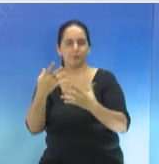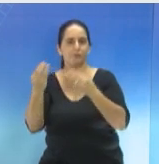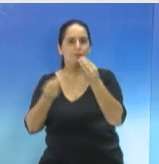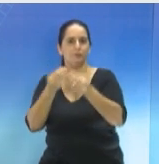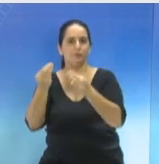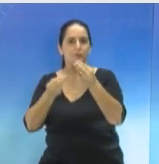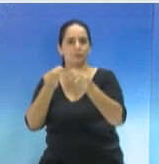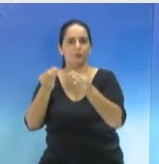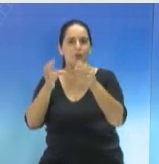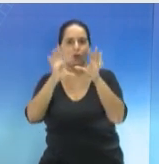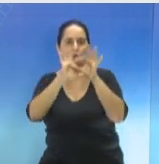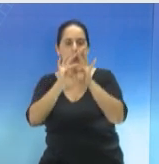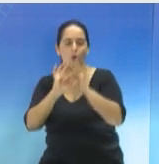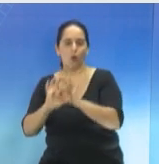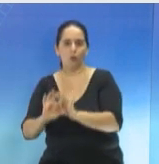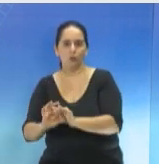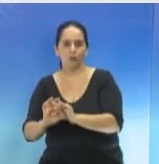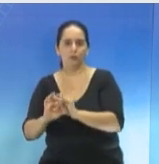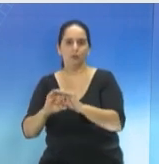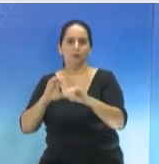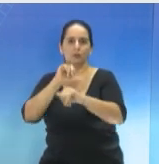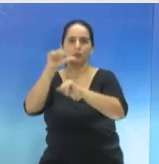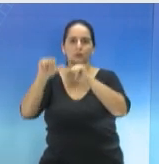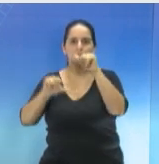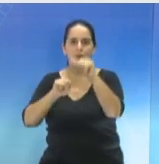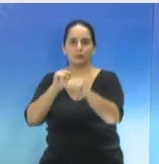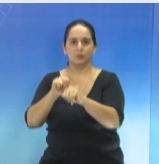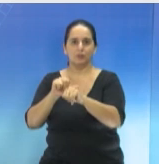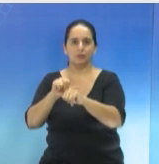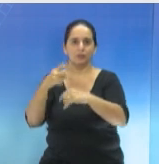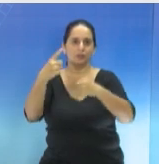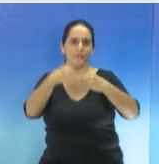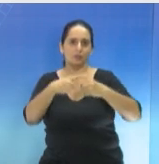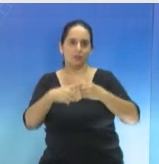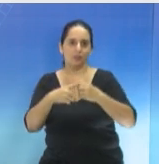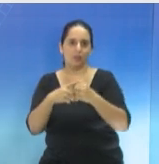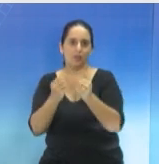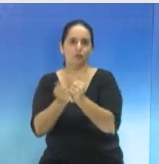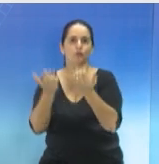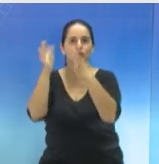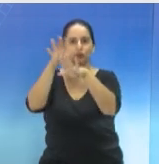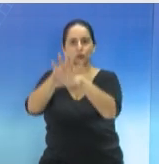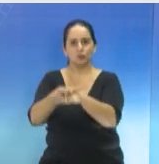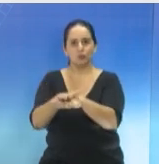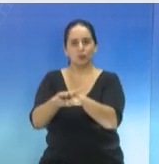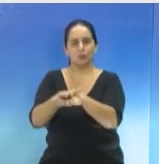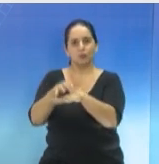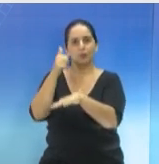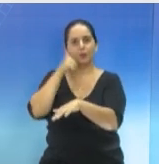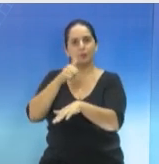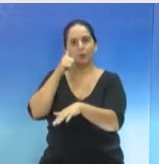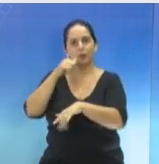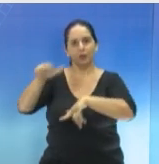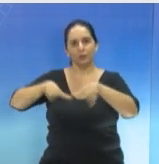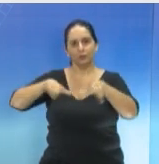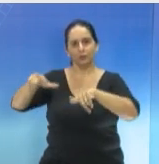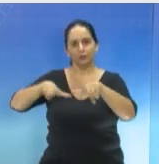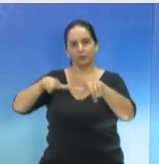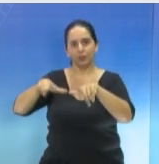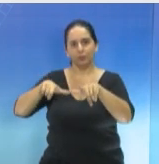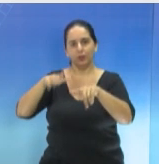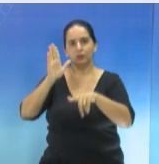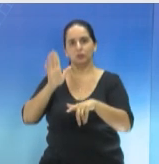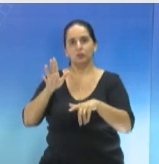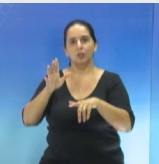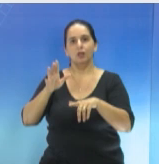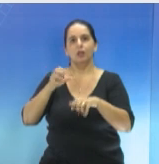esse contexto centrado no vínculo entre as formações urbanas, a mudança e os papéis femininos daquela época, na